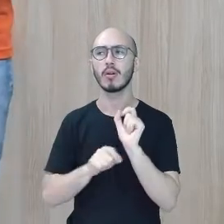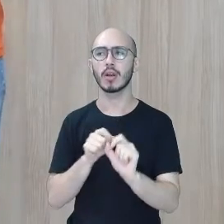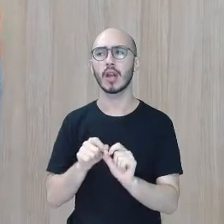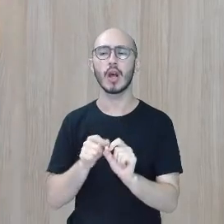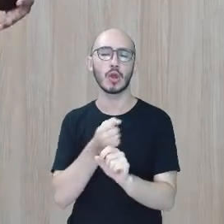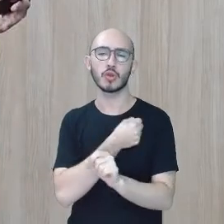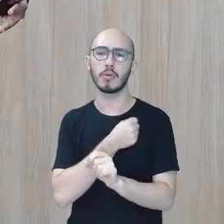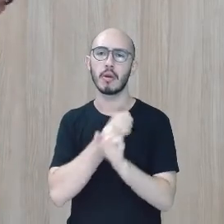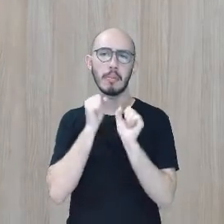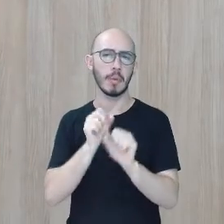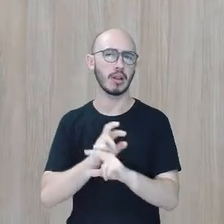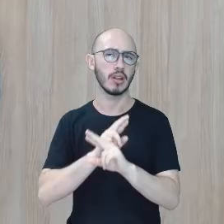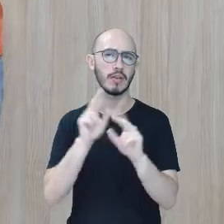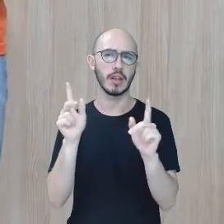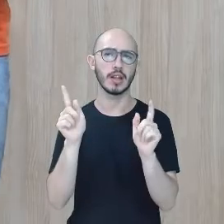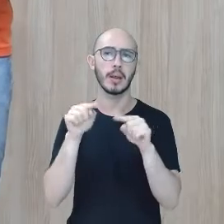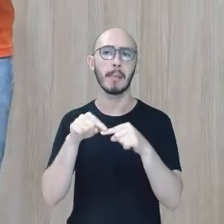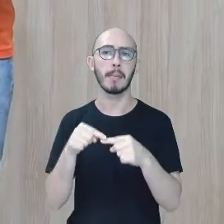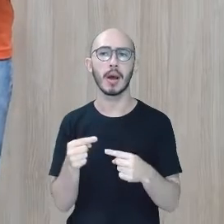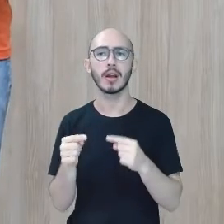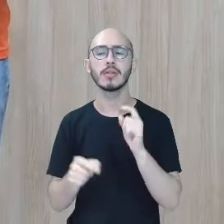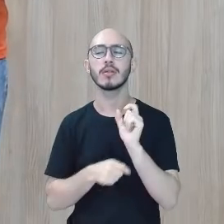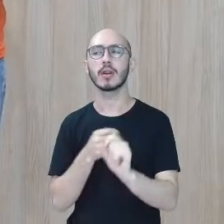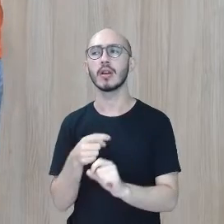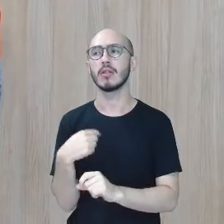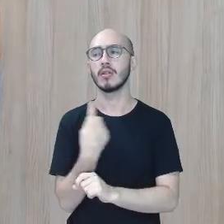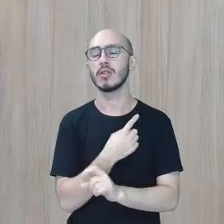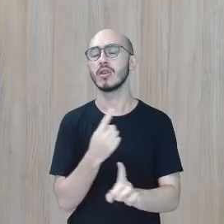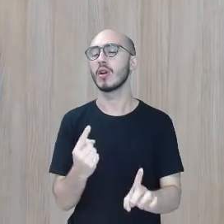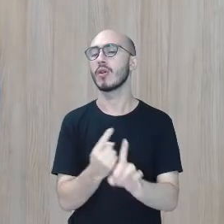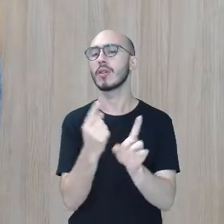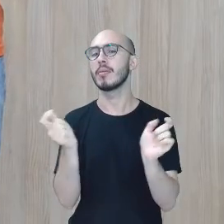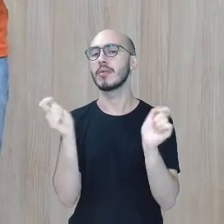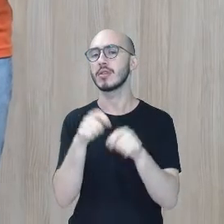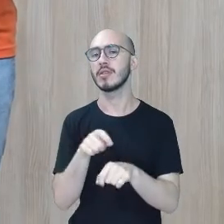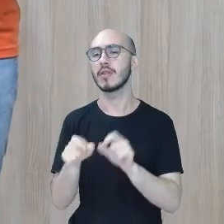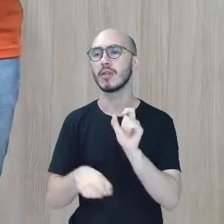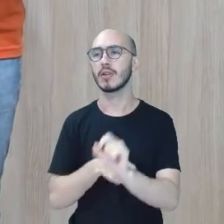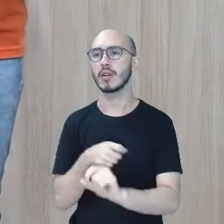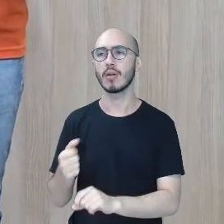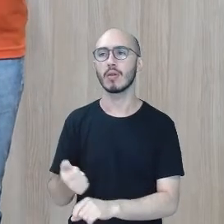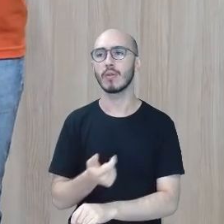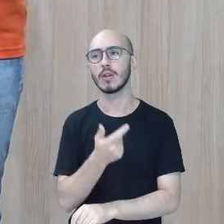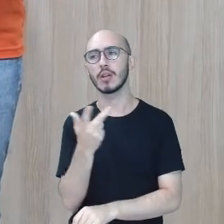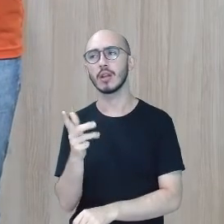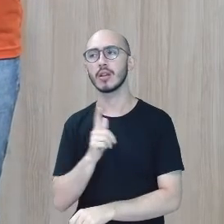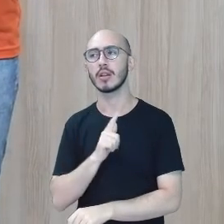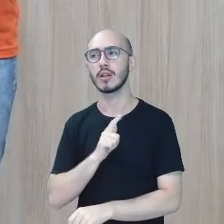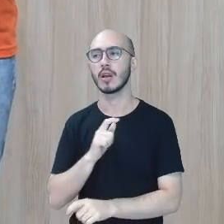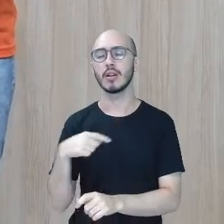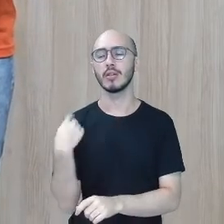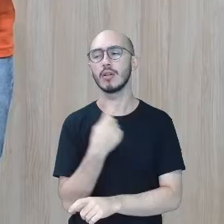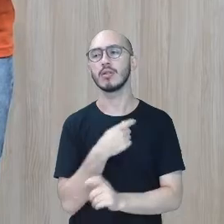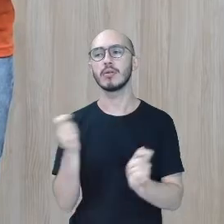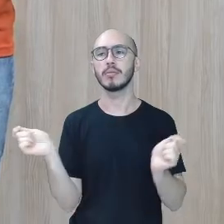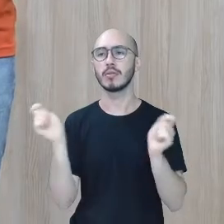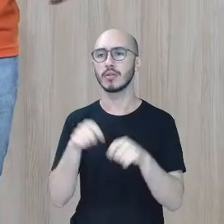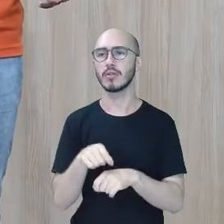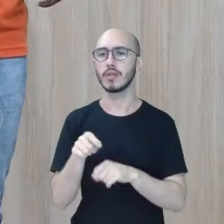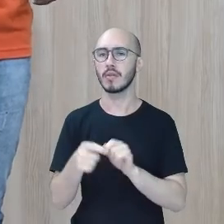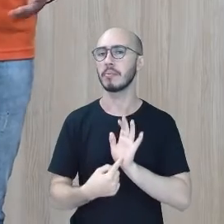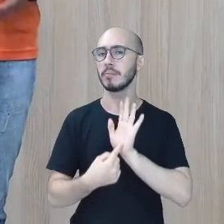ser diferentes, mas a gente pode encontrar um valorzinho, certo? Que a gente pode colocar